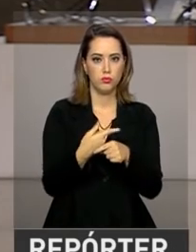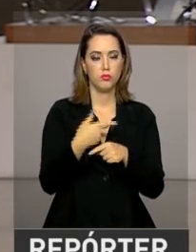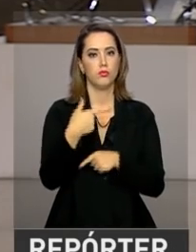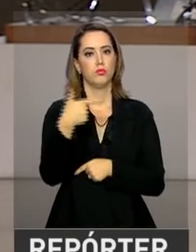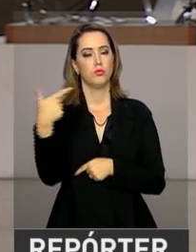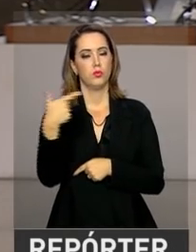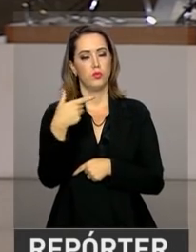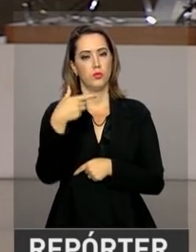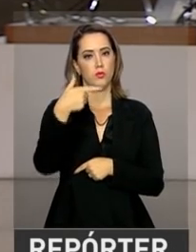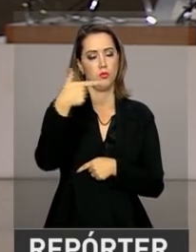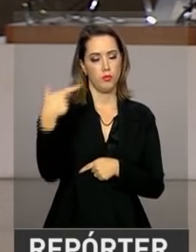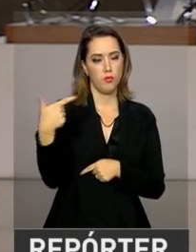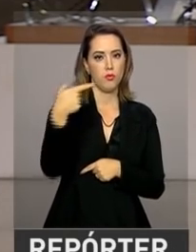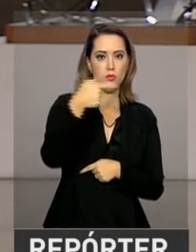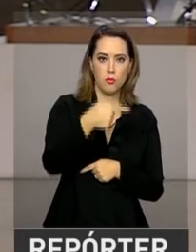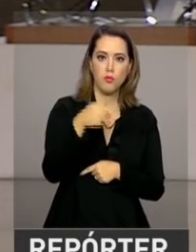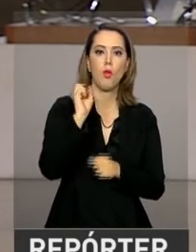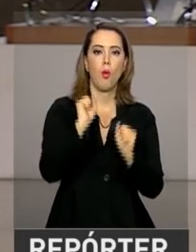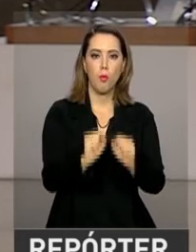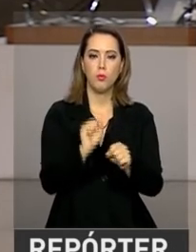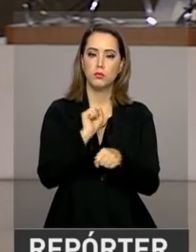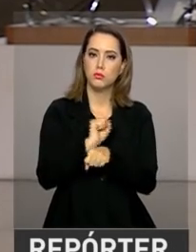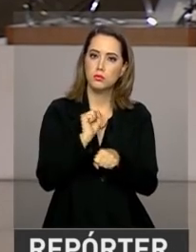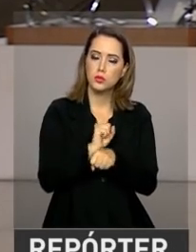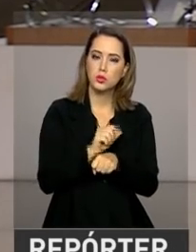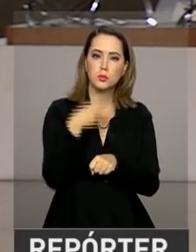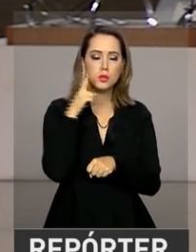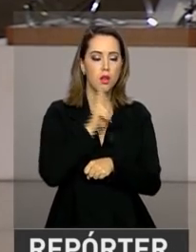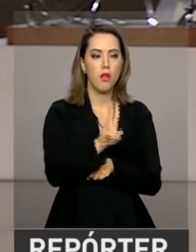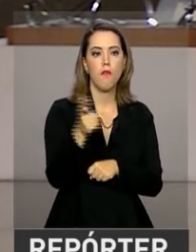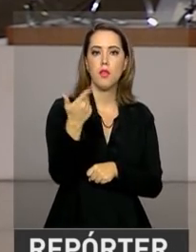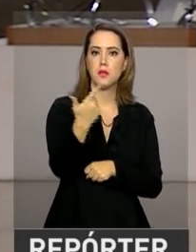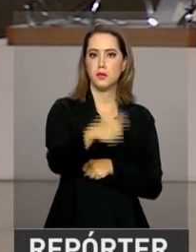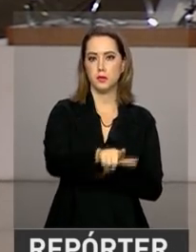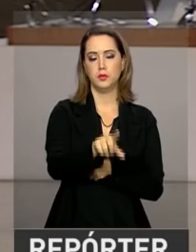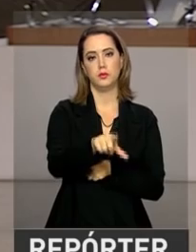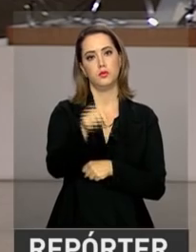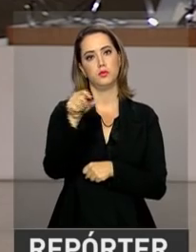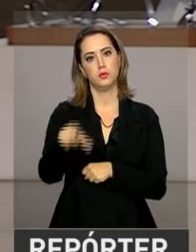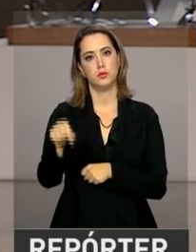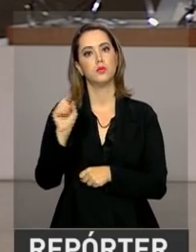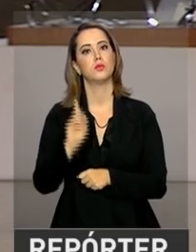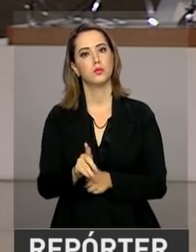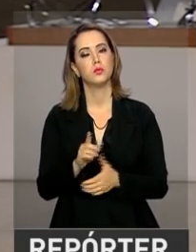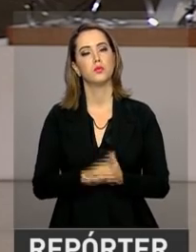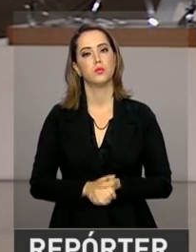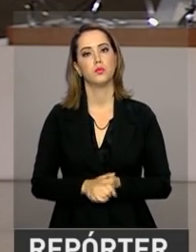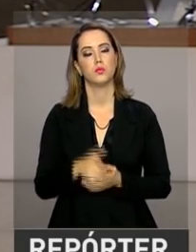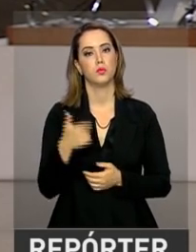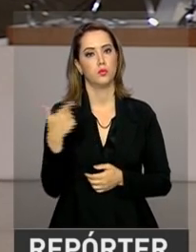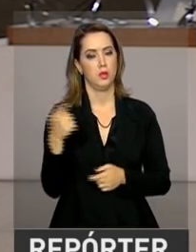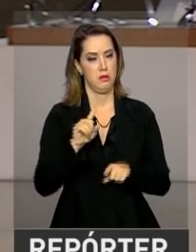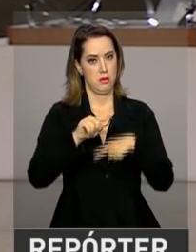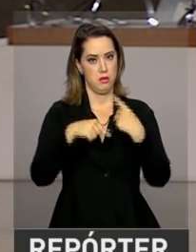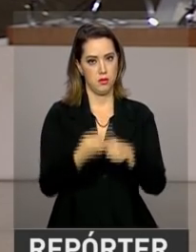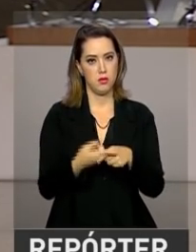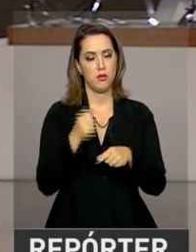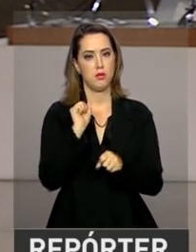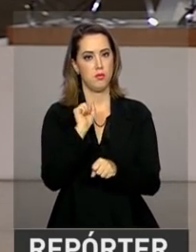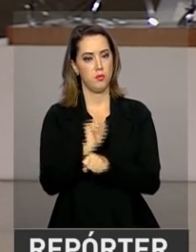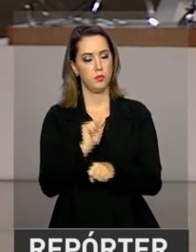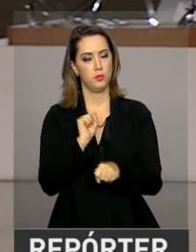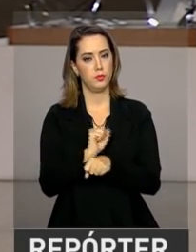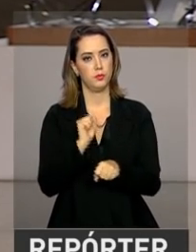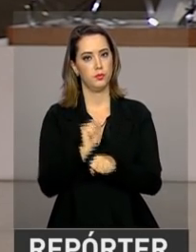dia 27. Quem não for selecionado da essa nessa segunda chamada pode optar aí por também fazer parte